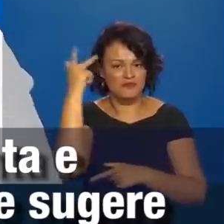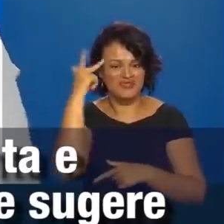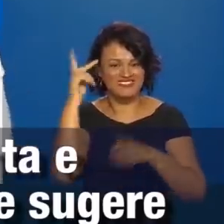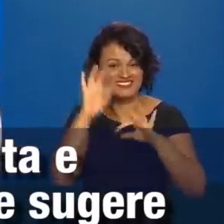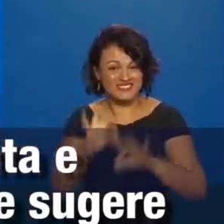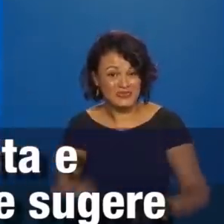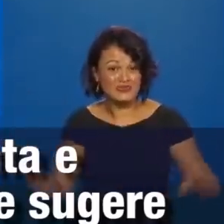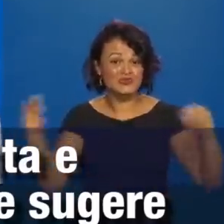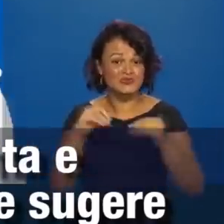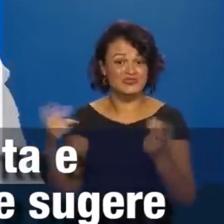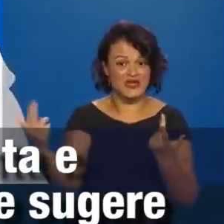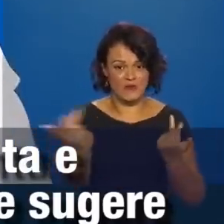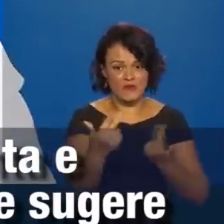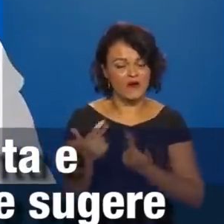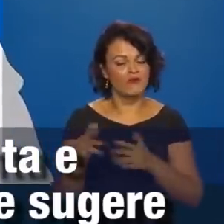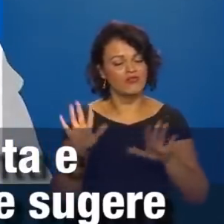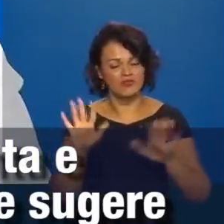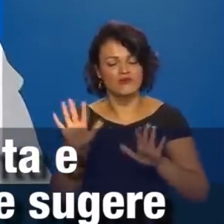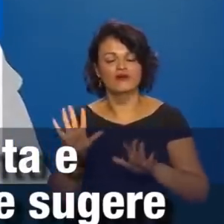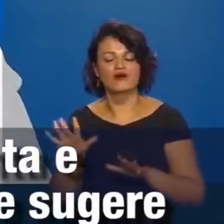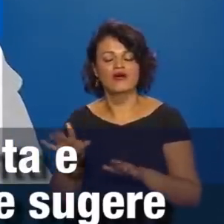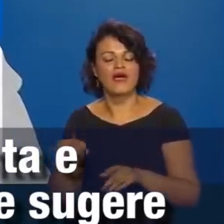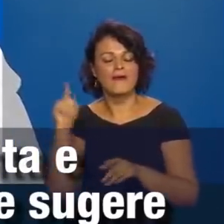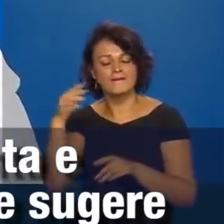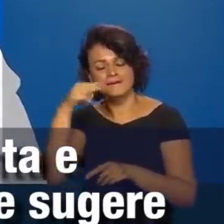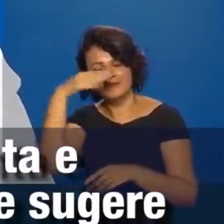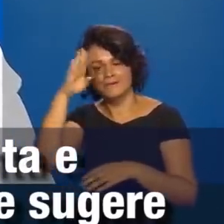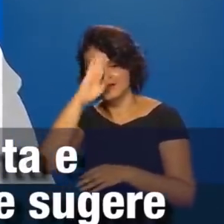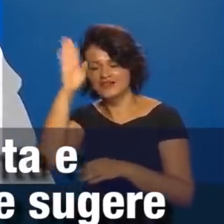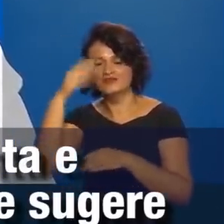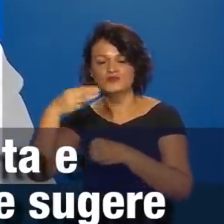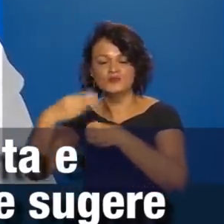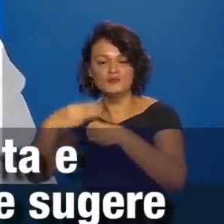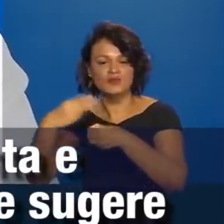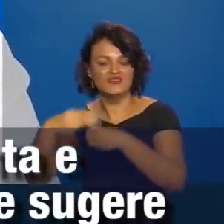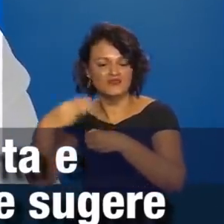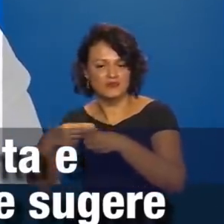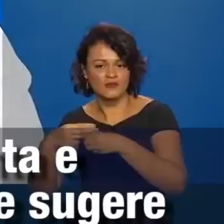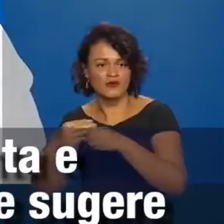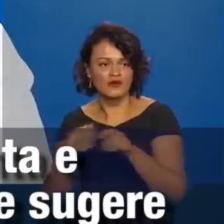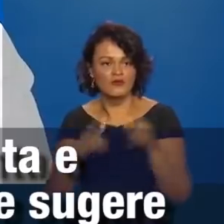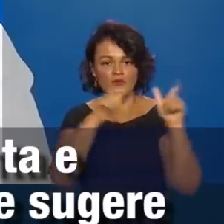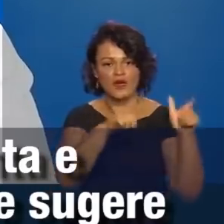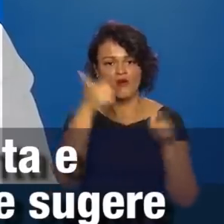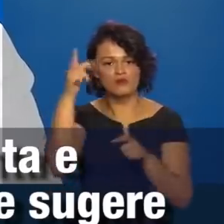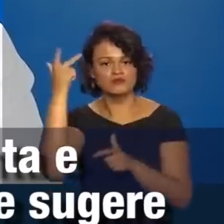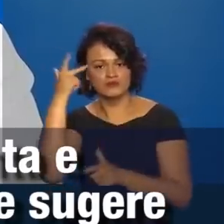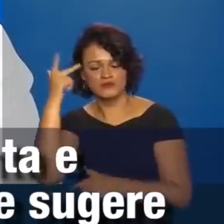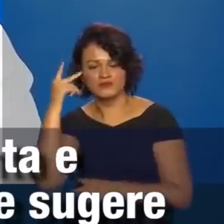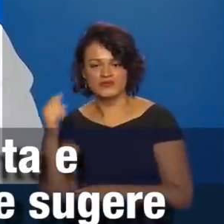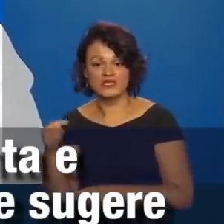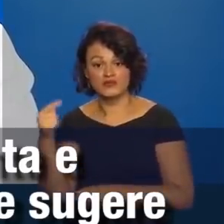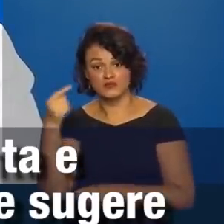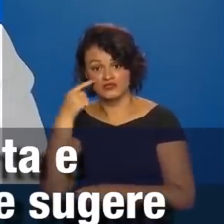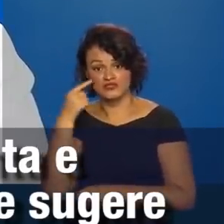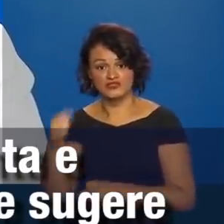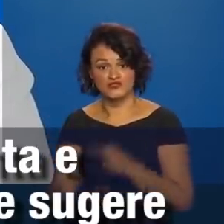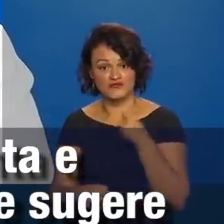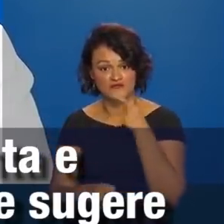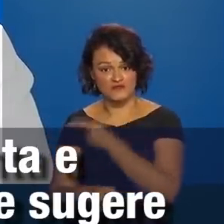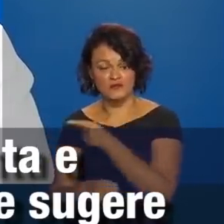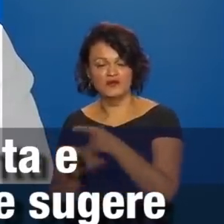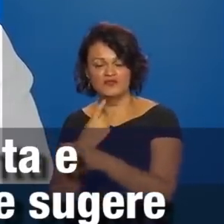Ela está mais concentrada na região metropolitana de São Paulo. E ali, em vermelho, a gente pode ver,